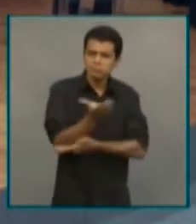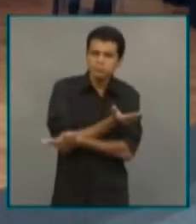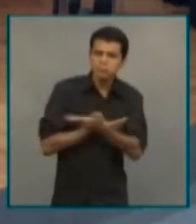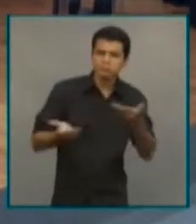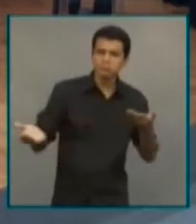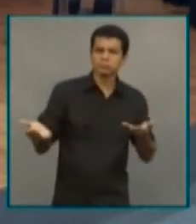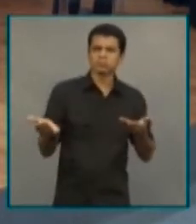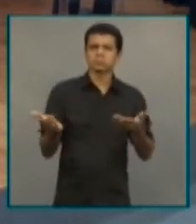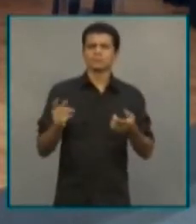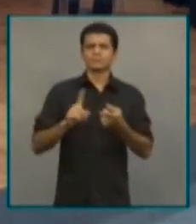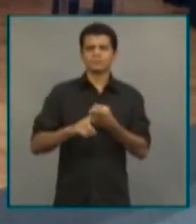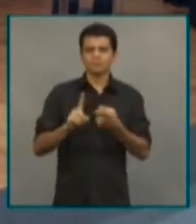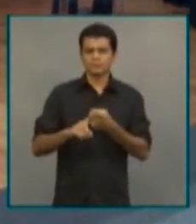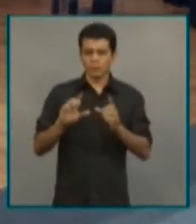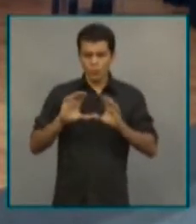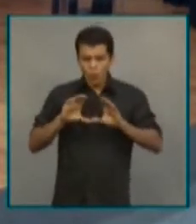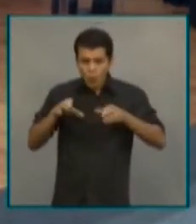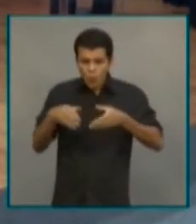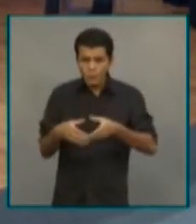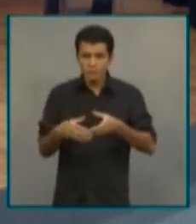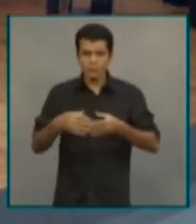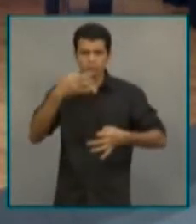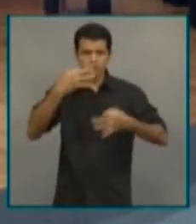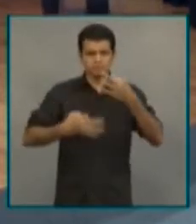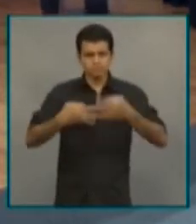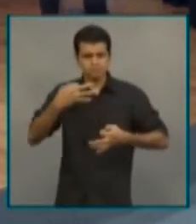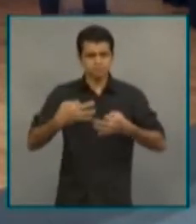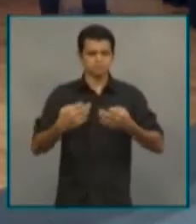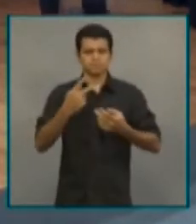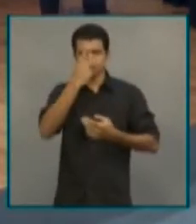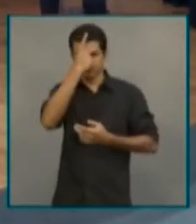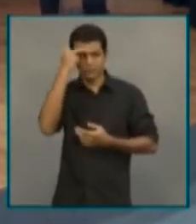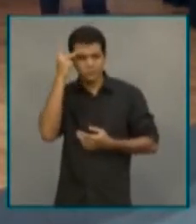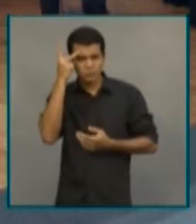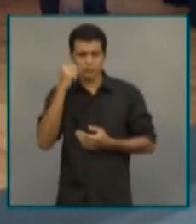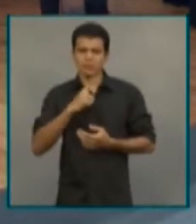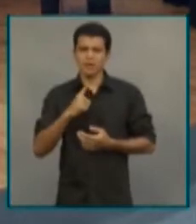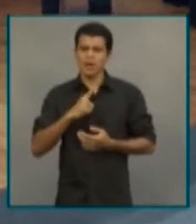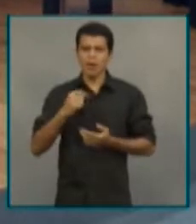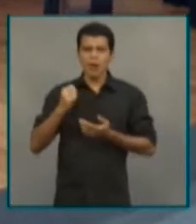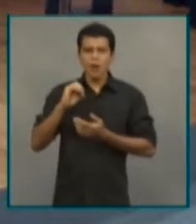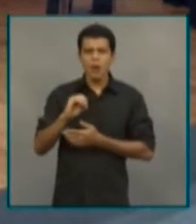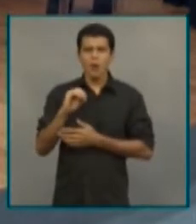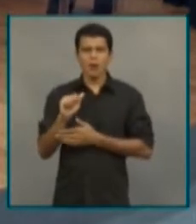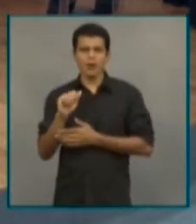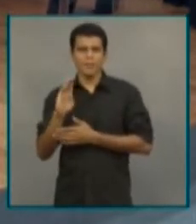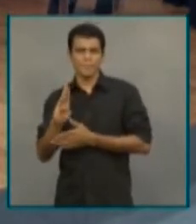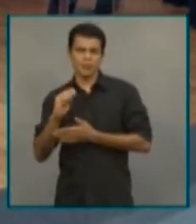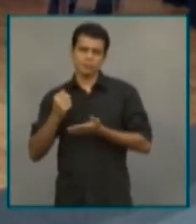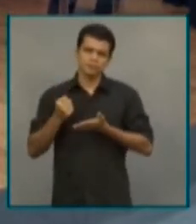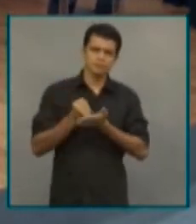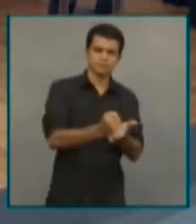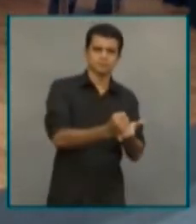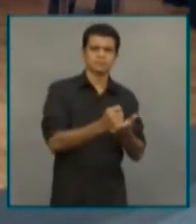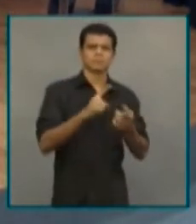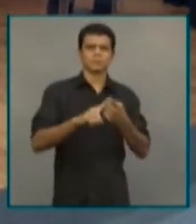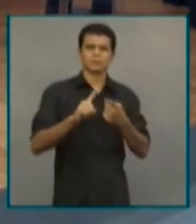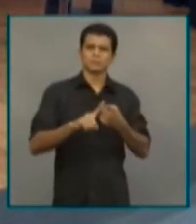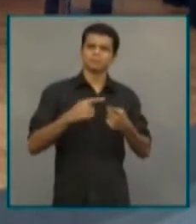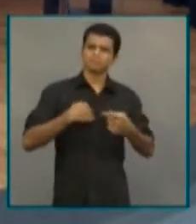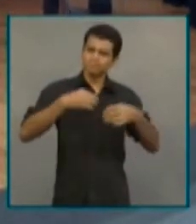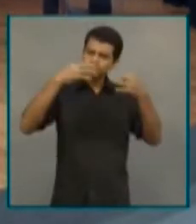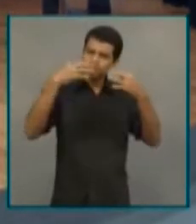com pessoas mais preparadas, vocacionadas e com apoio da OAB e da seccional. E tenho certeza,